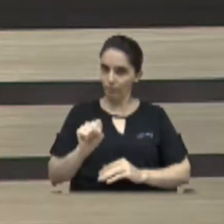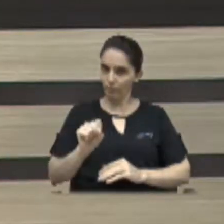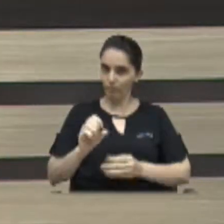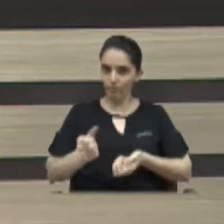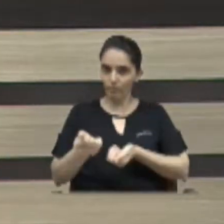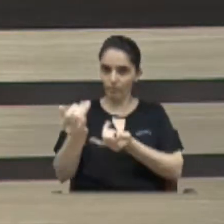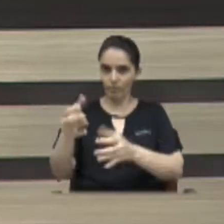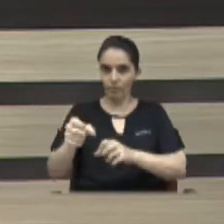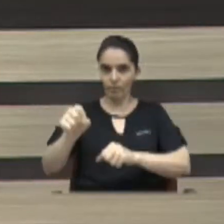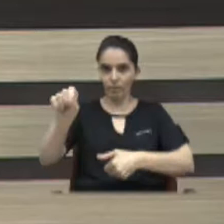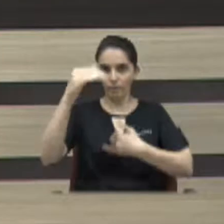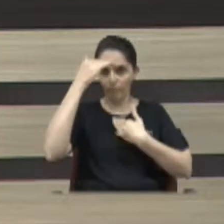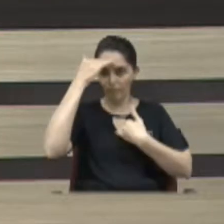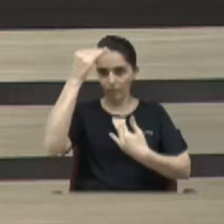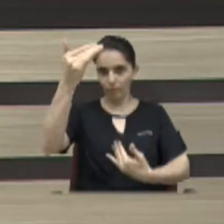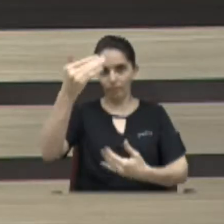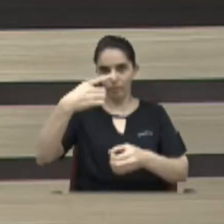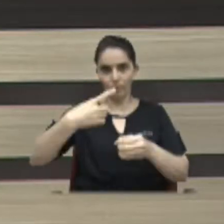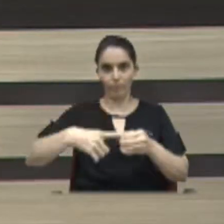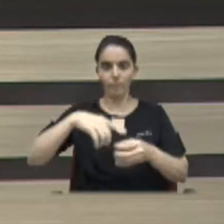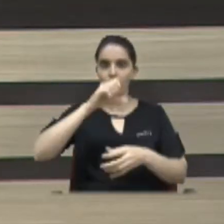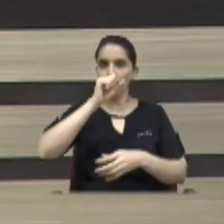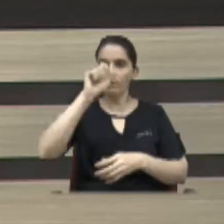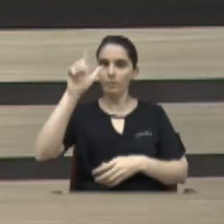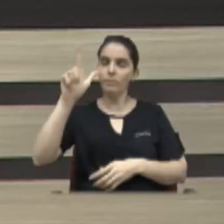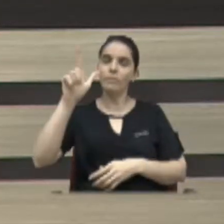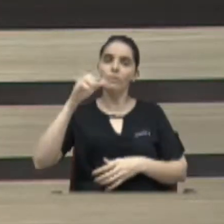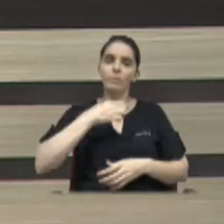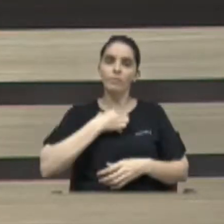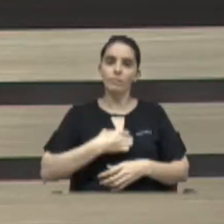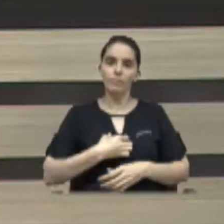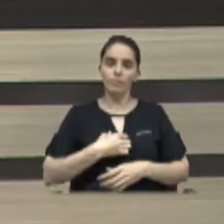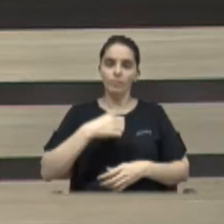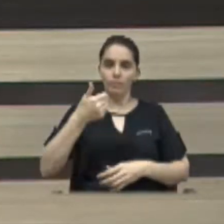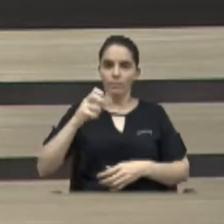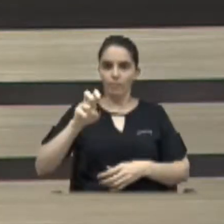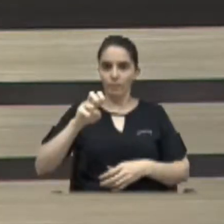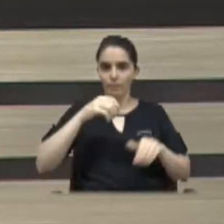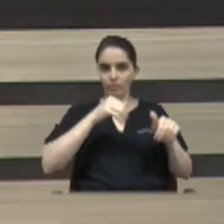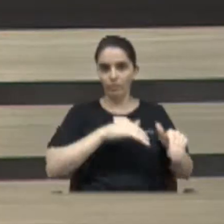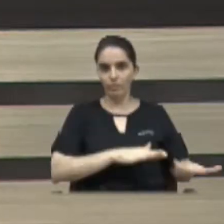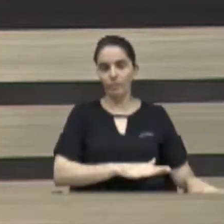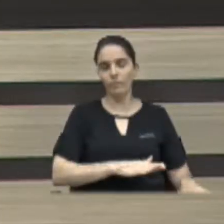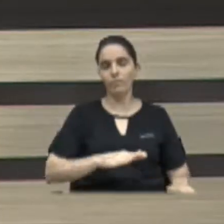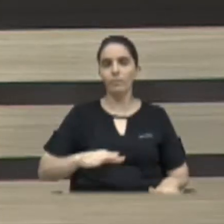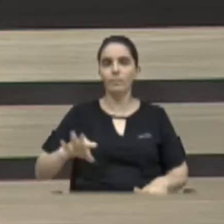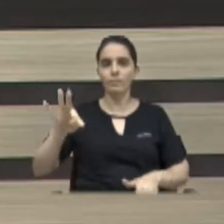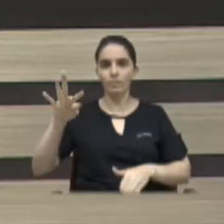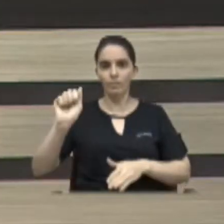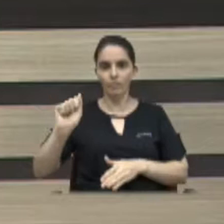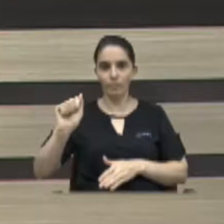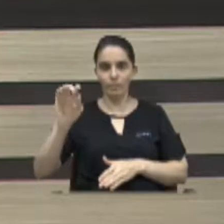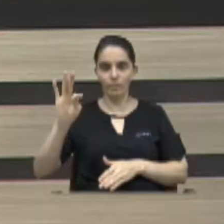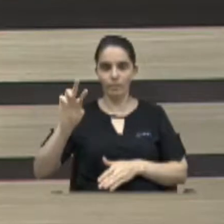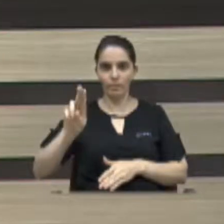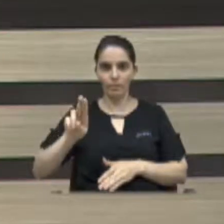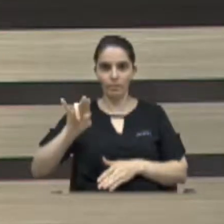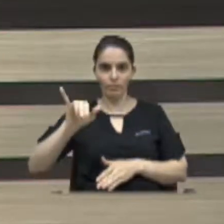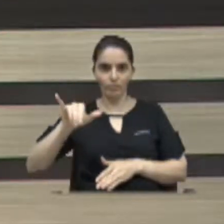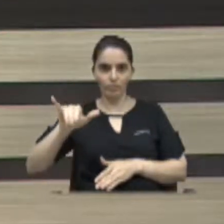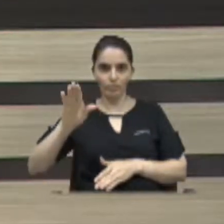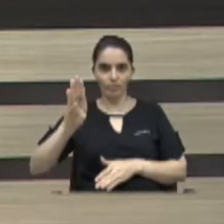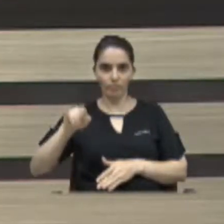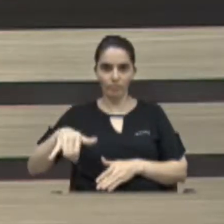concede o diploma de gratidão da cidade de Limeira e medalha de mérito cívico 15 de setembro, ordem de Tatuíbi,